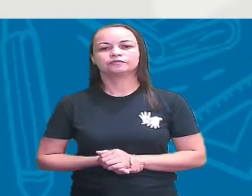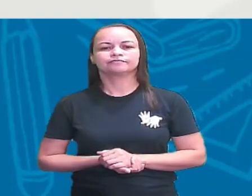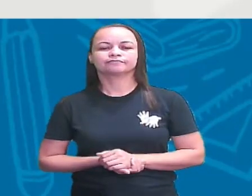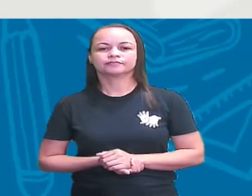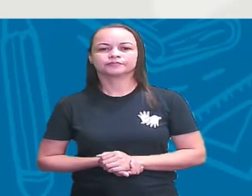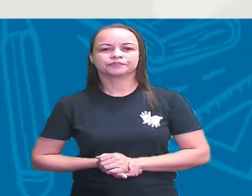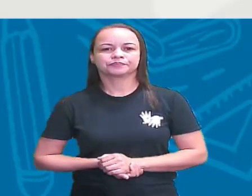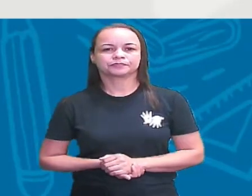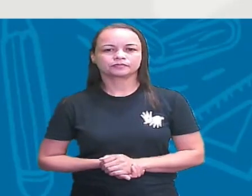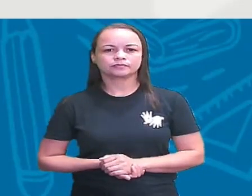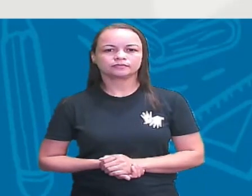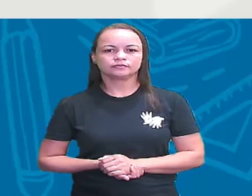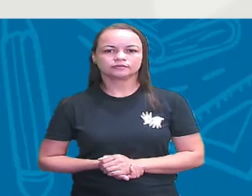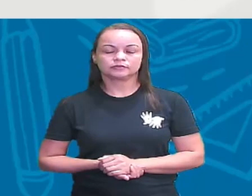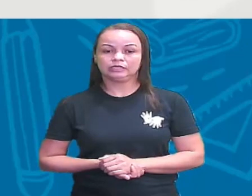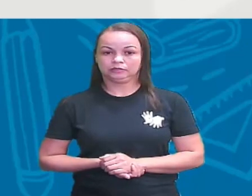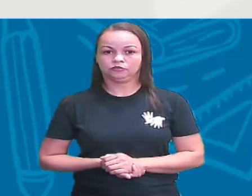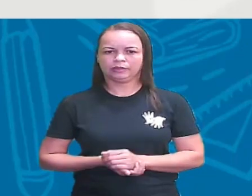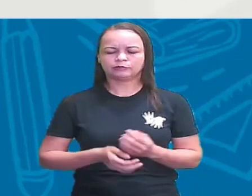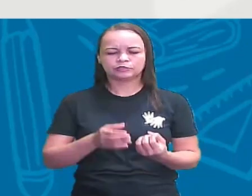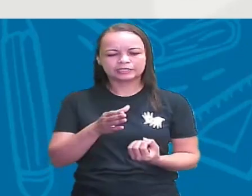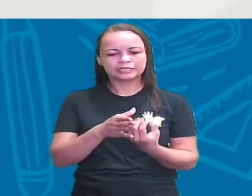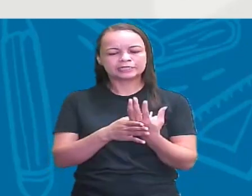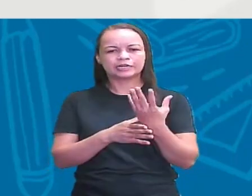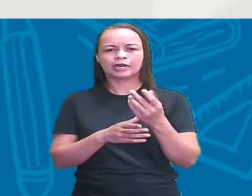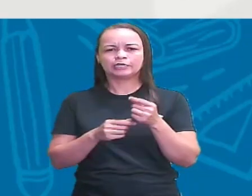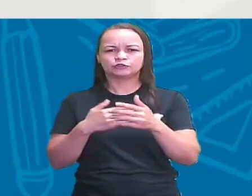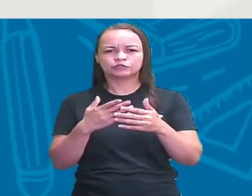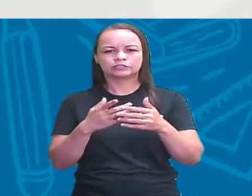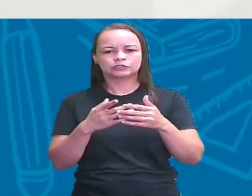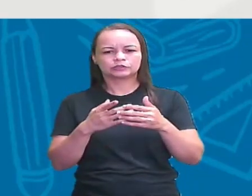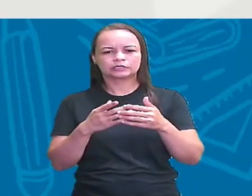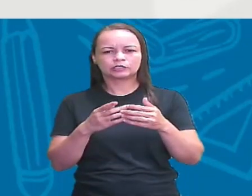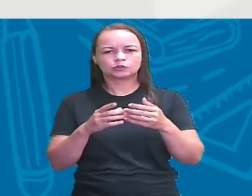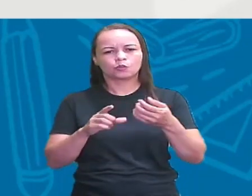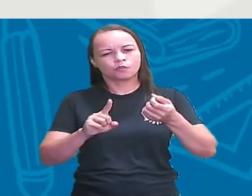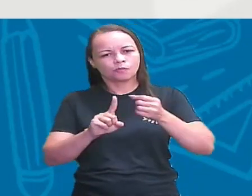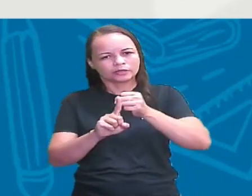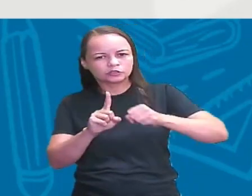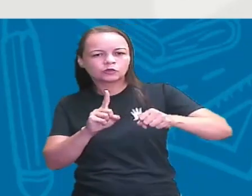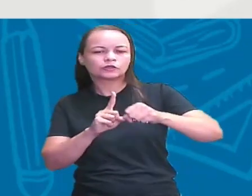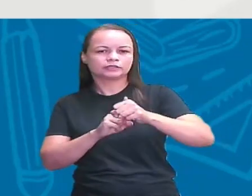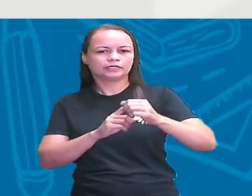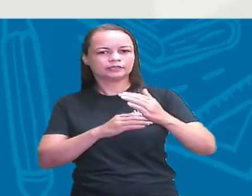digamos assim, criando, né, fundando uma sociedade mais inclusiva, uma